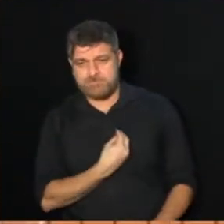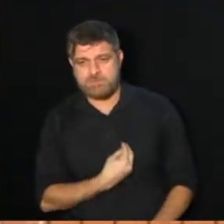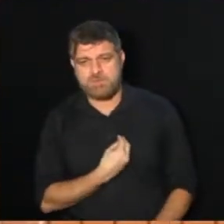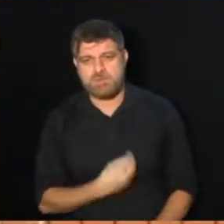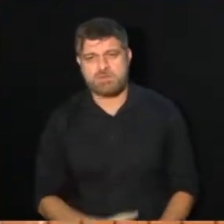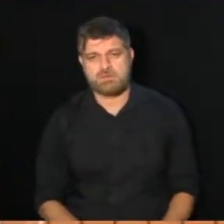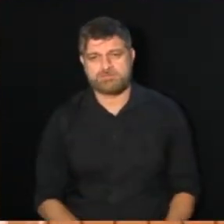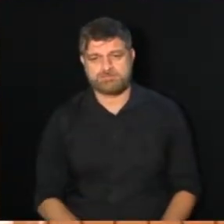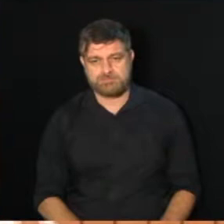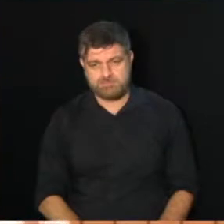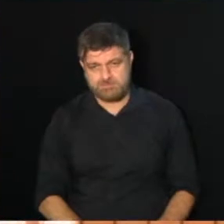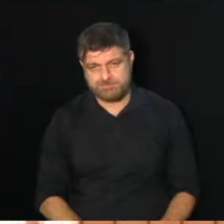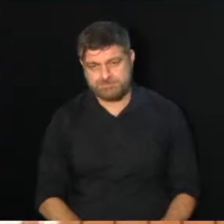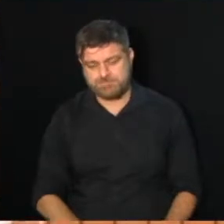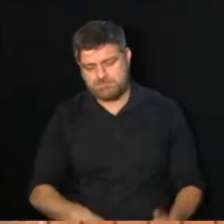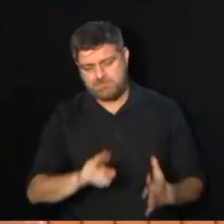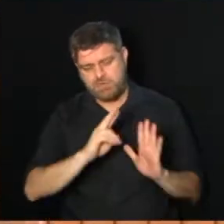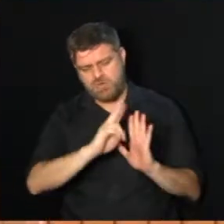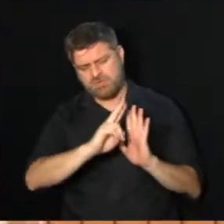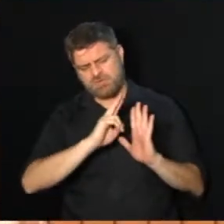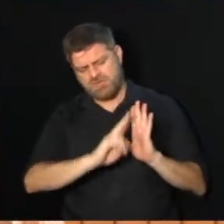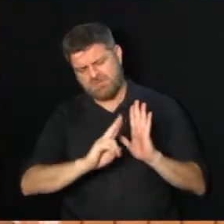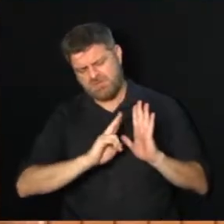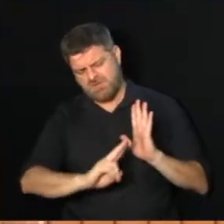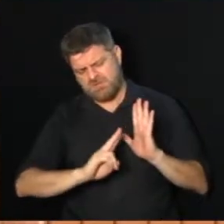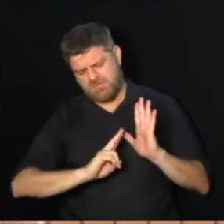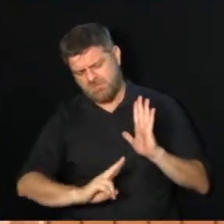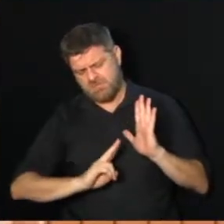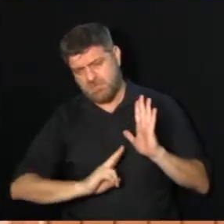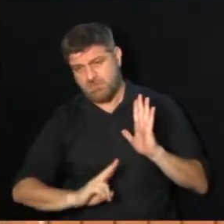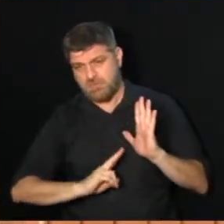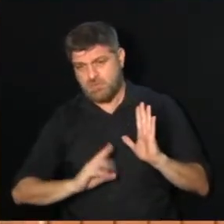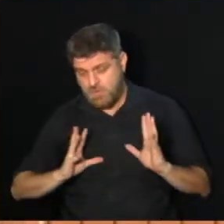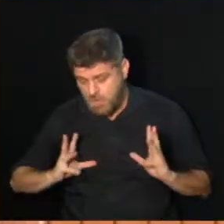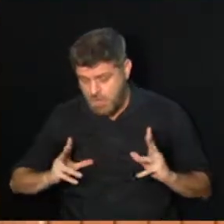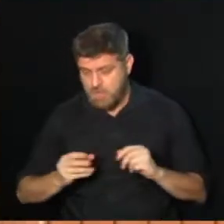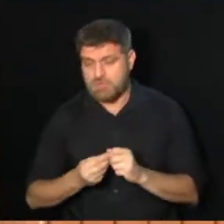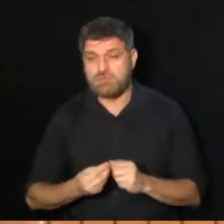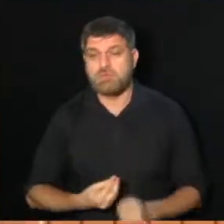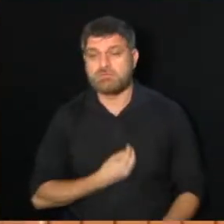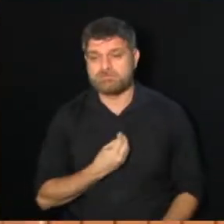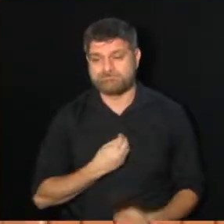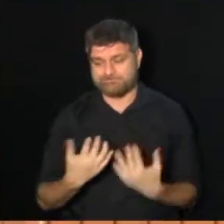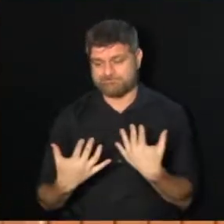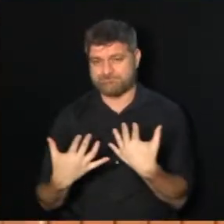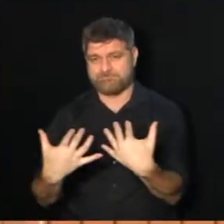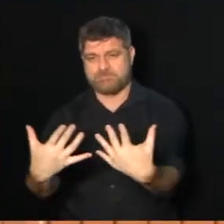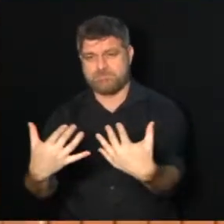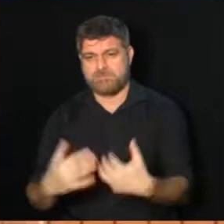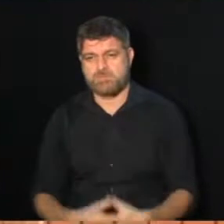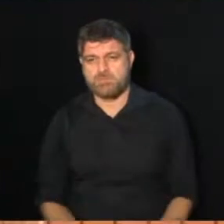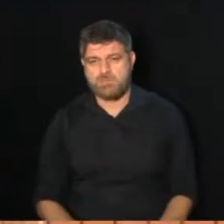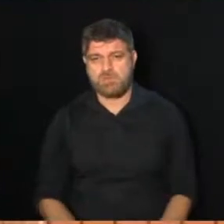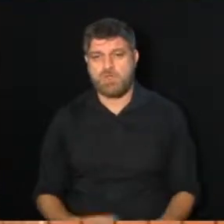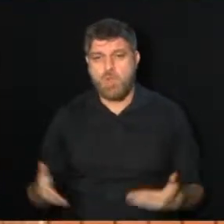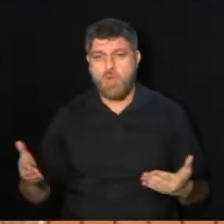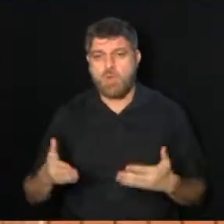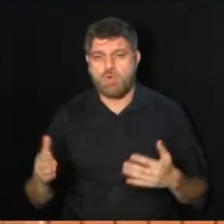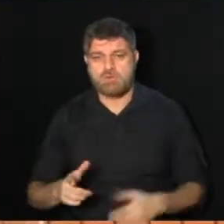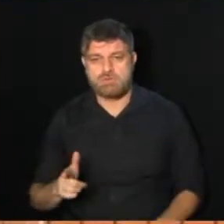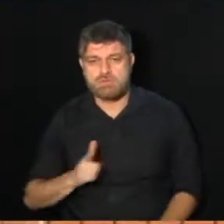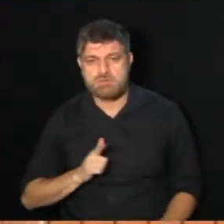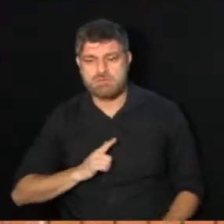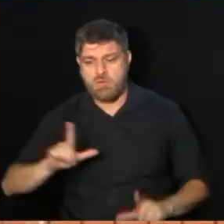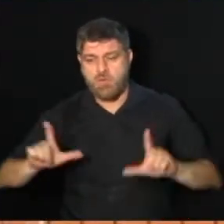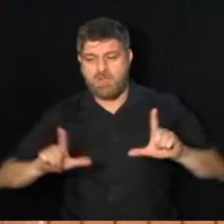a Cida, a Flávia, o Dr. Rodrigo, e a todos os presentes que estão aqui fisicamente ou